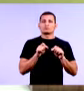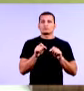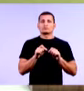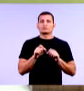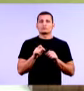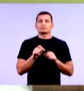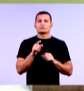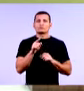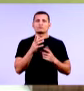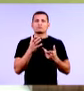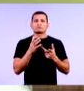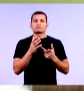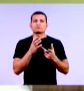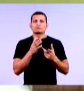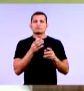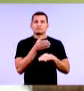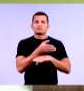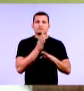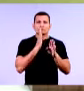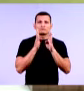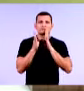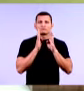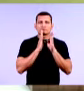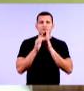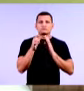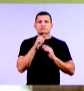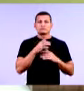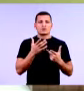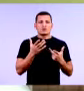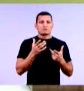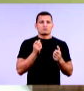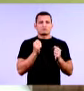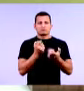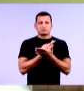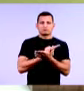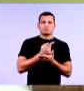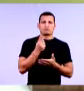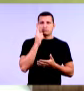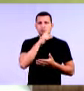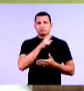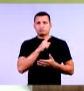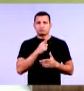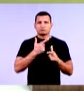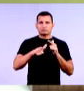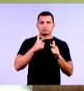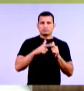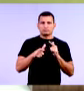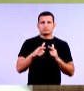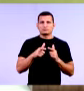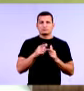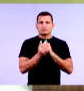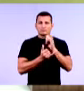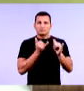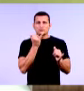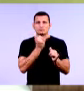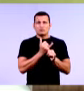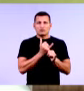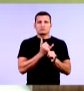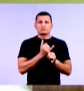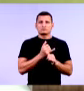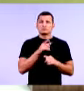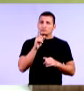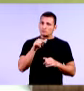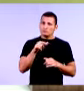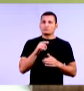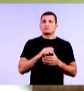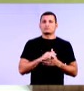acessar o Facebook, você não tenha problemas, você não tenha problema de queda, você não tenha esse tipo de situação? É exatamente o